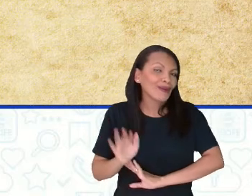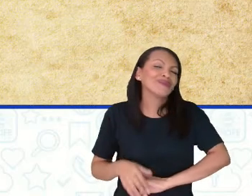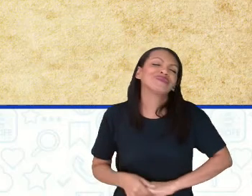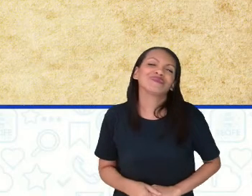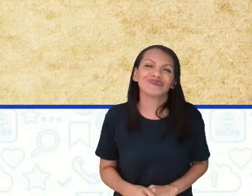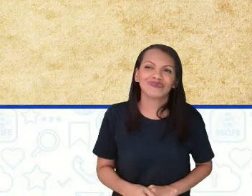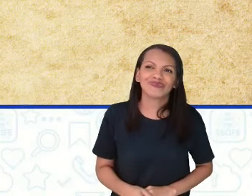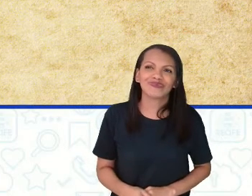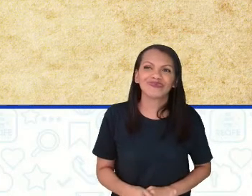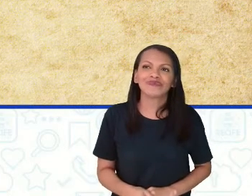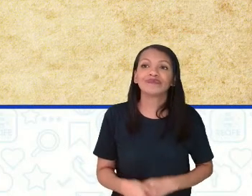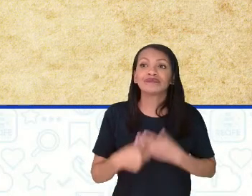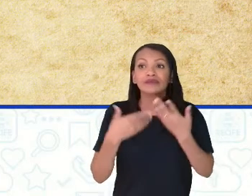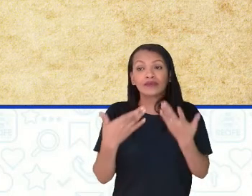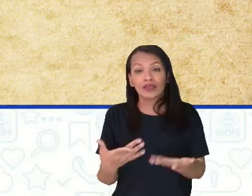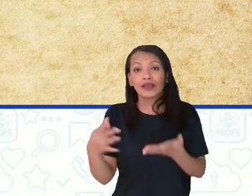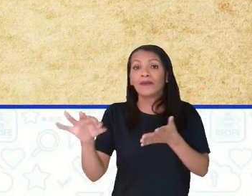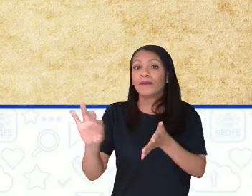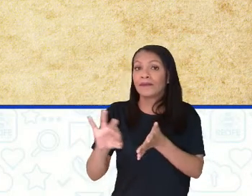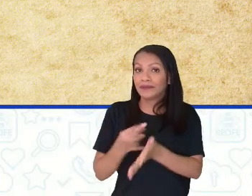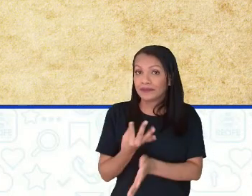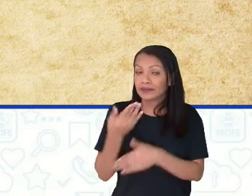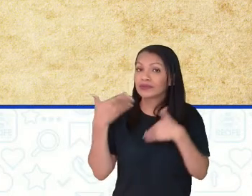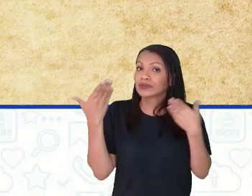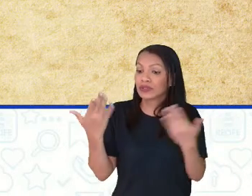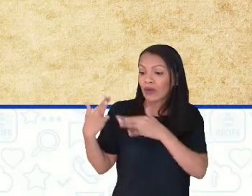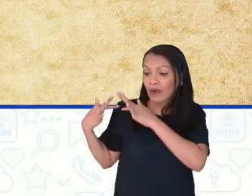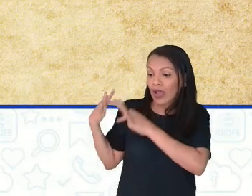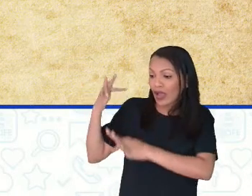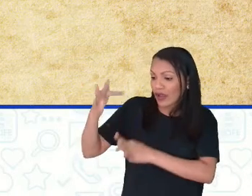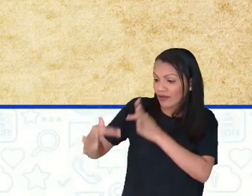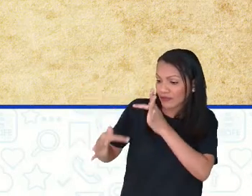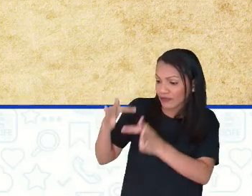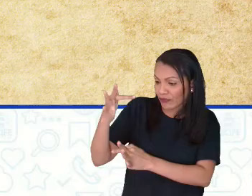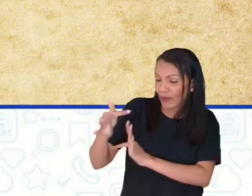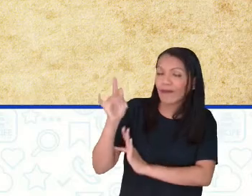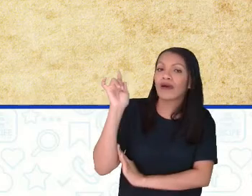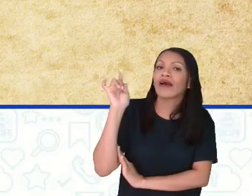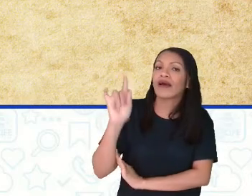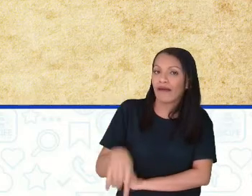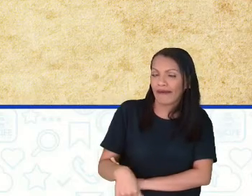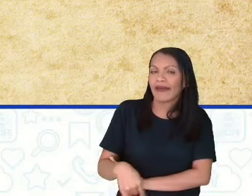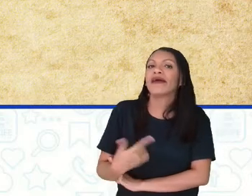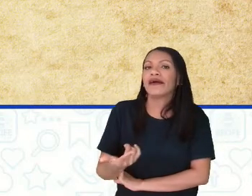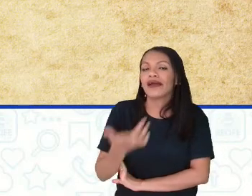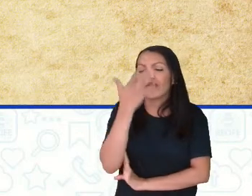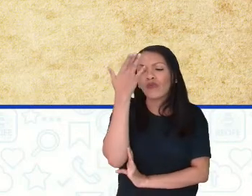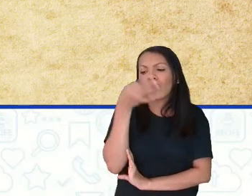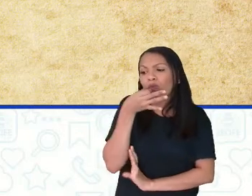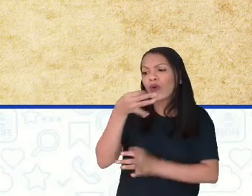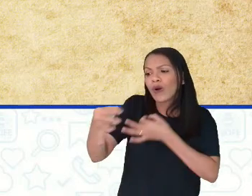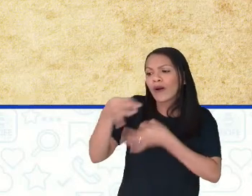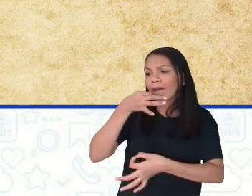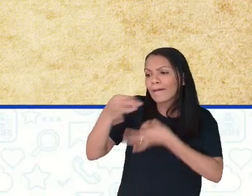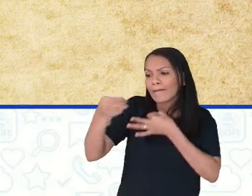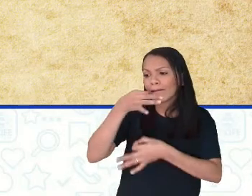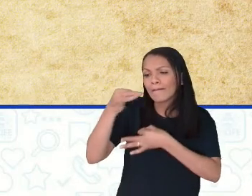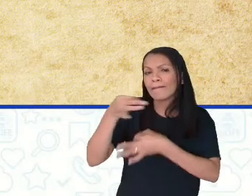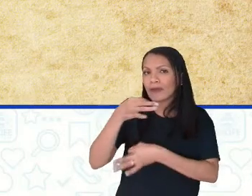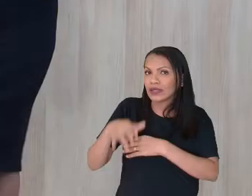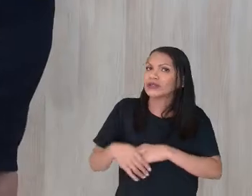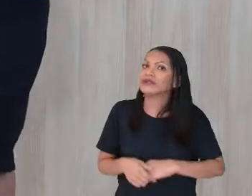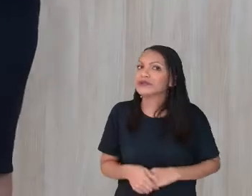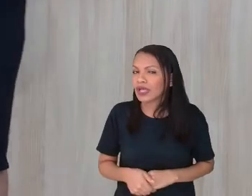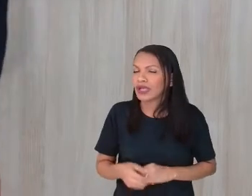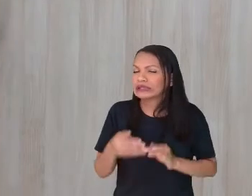quem fosse criticado. Assim, a fábula servia como um código para que as críticas fossem feitas de maneira subjetiva, de